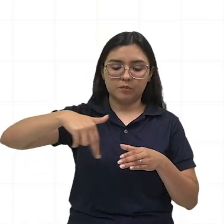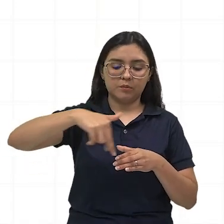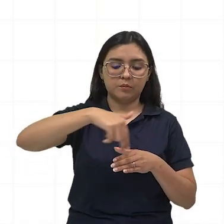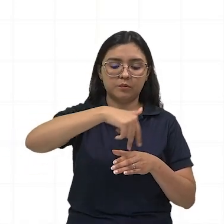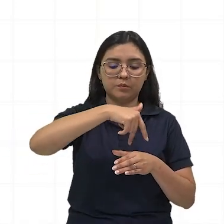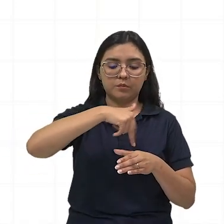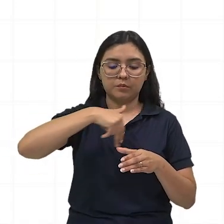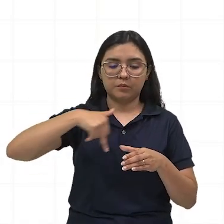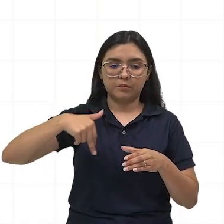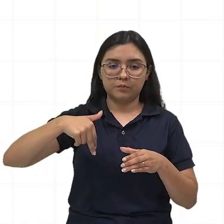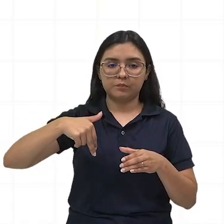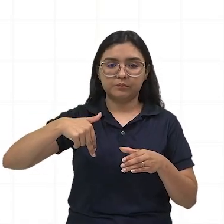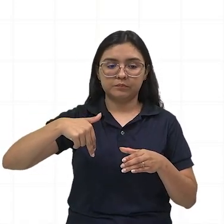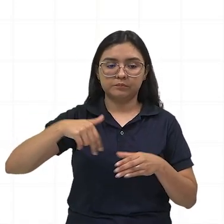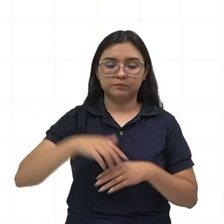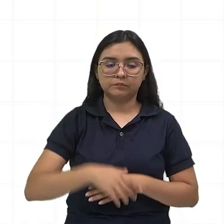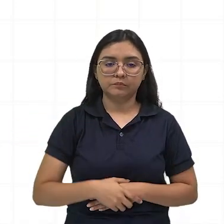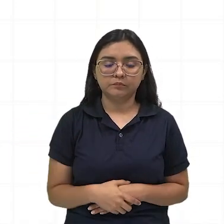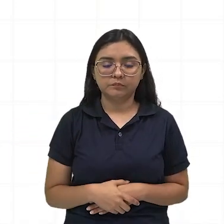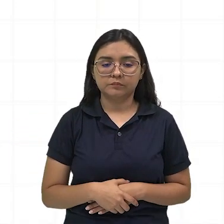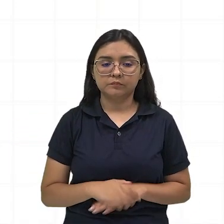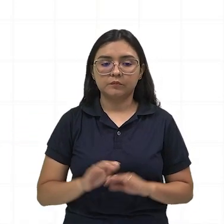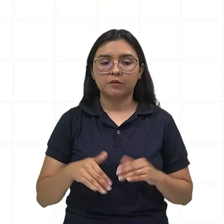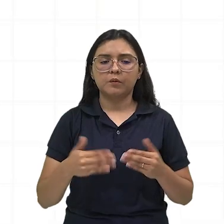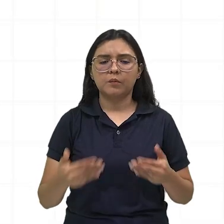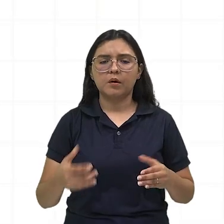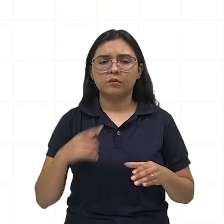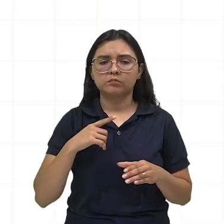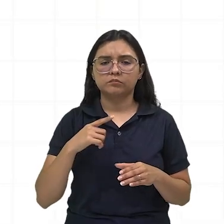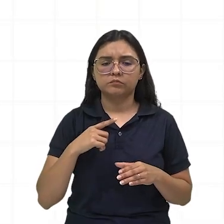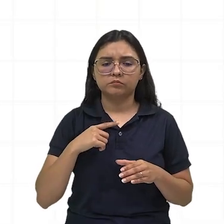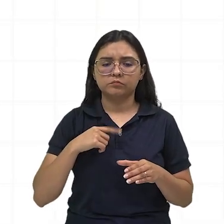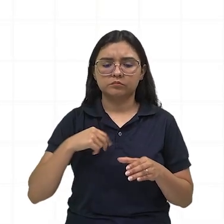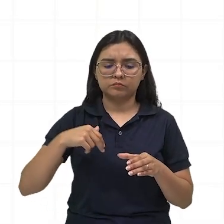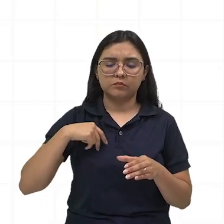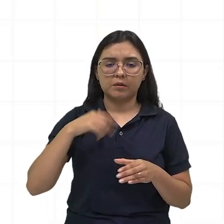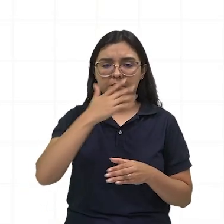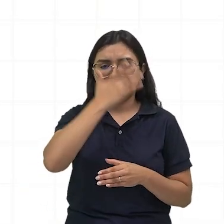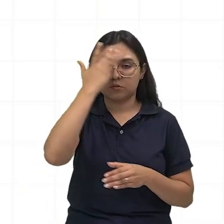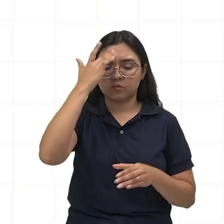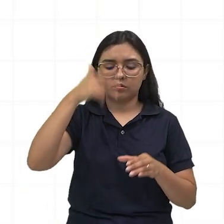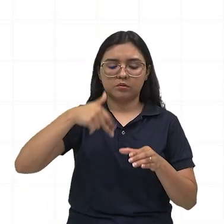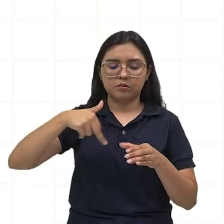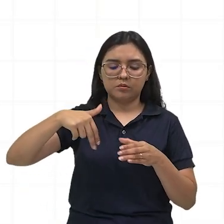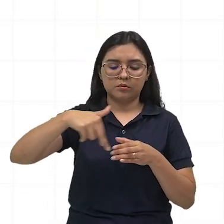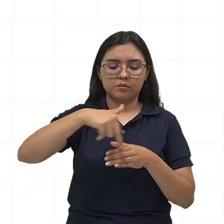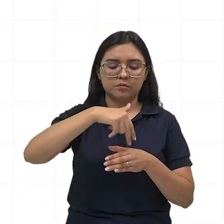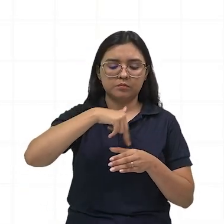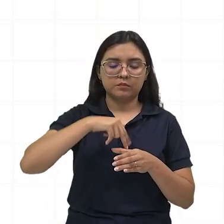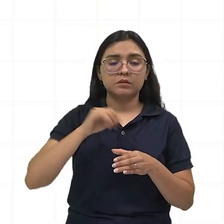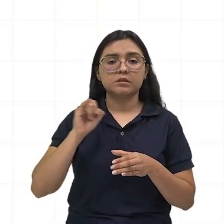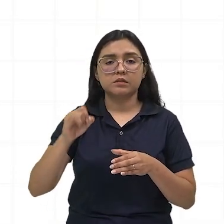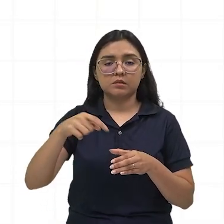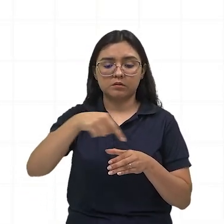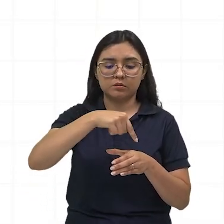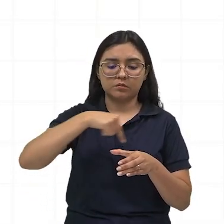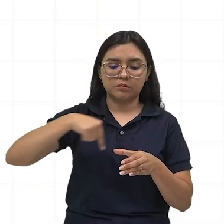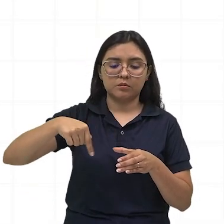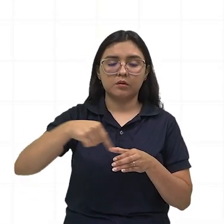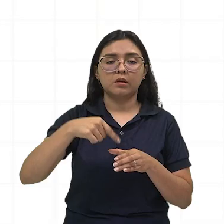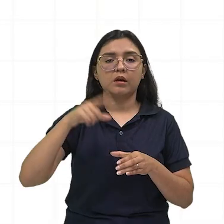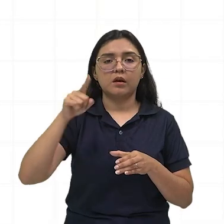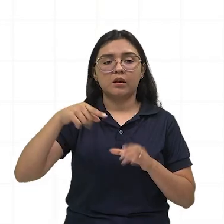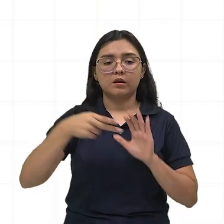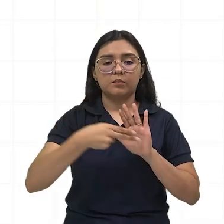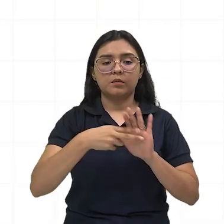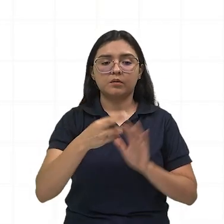completando exatamente uma volta. Qual a distância que essa pessoa percorreu se o raio da piscina é igual